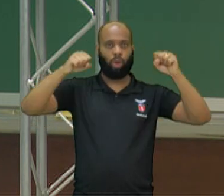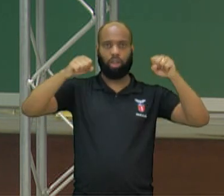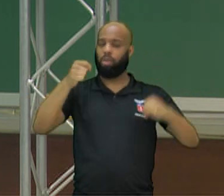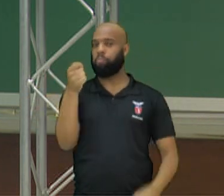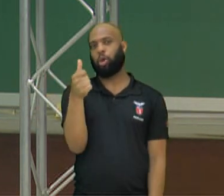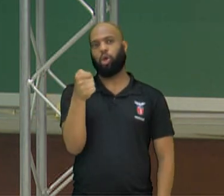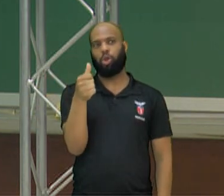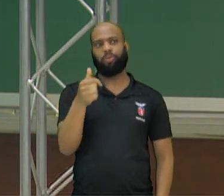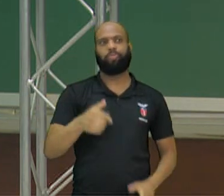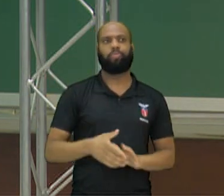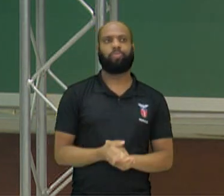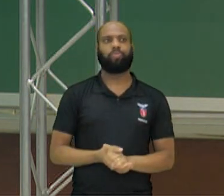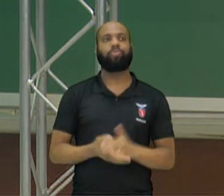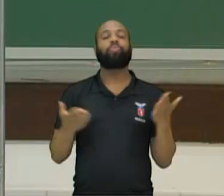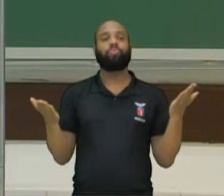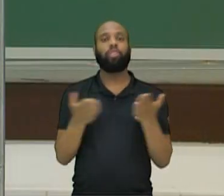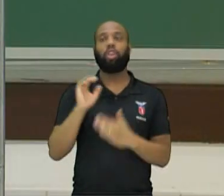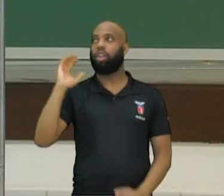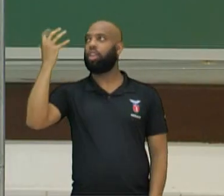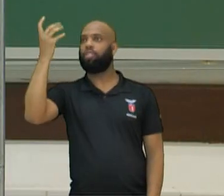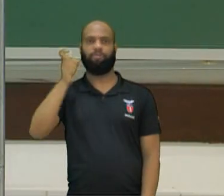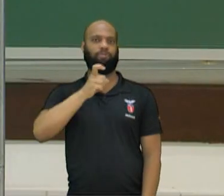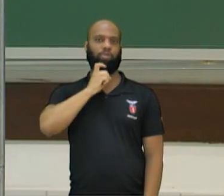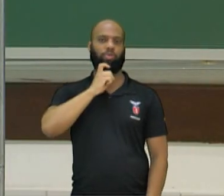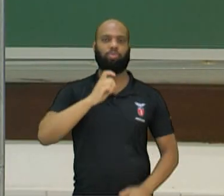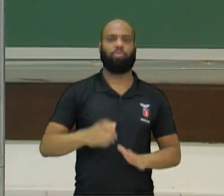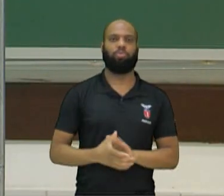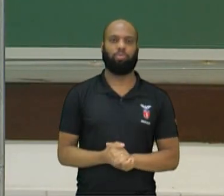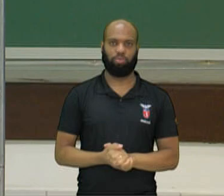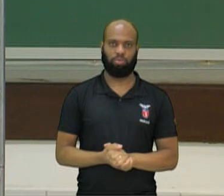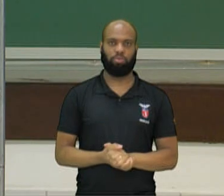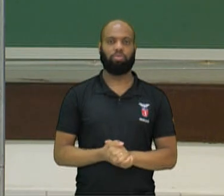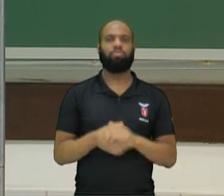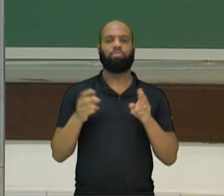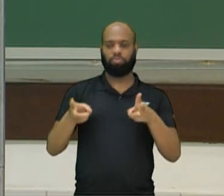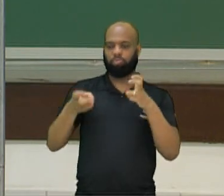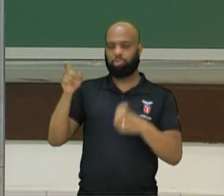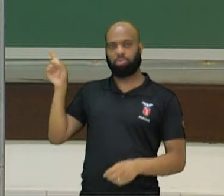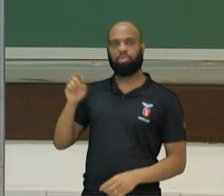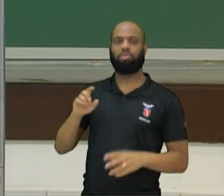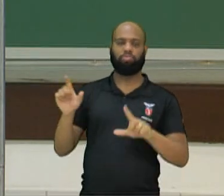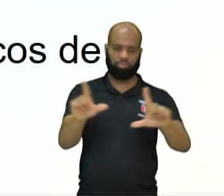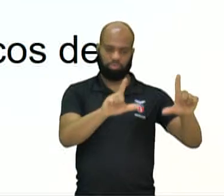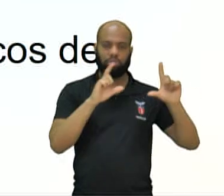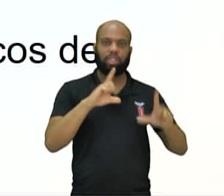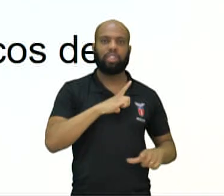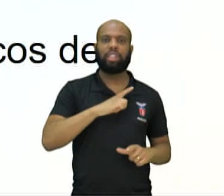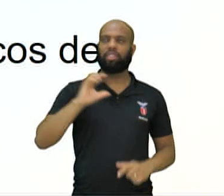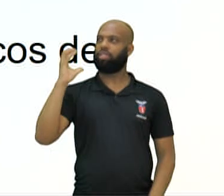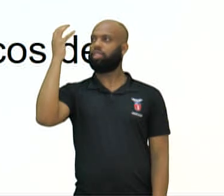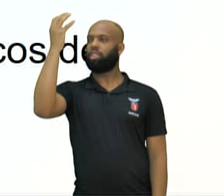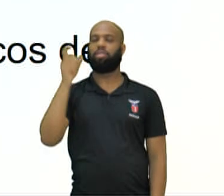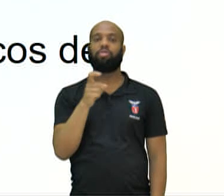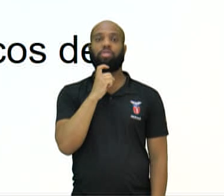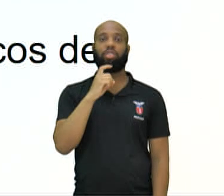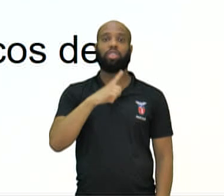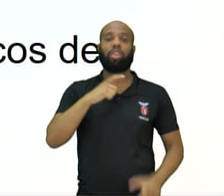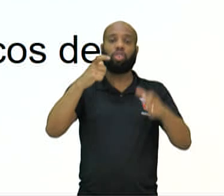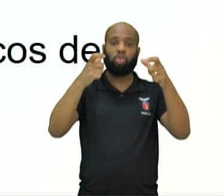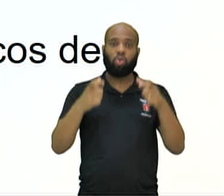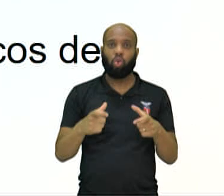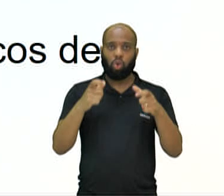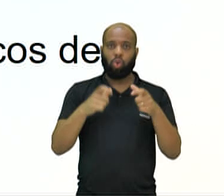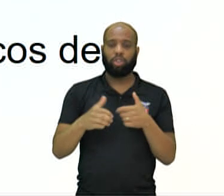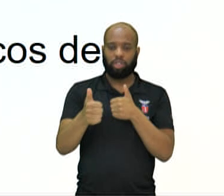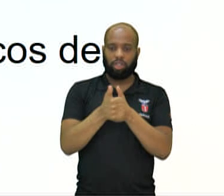muito menor. E agora a gente vai falar do clima frio. Observa ali na tela que o clima frio ele está presente nas regiões temperadas